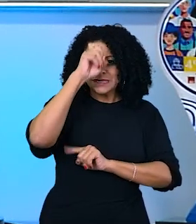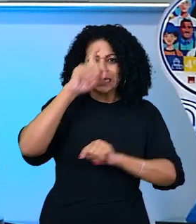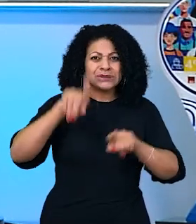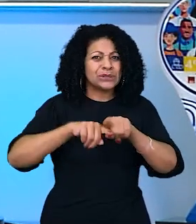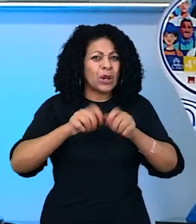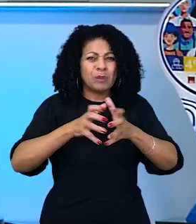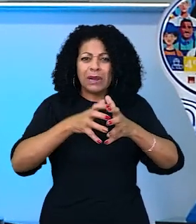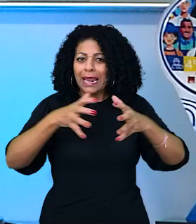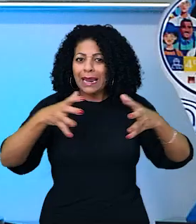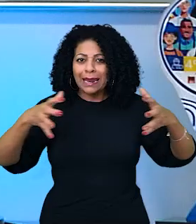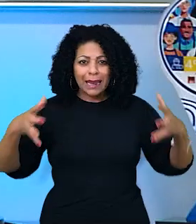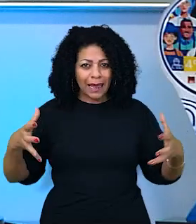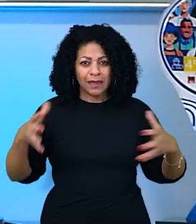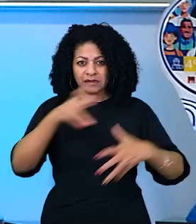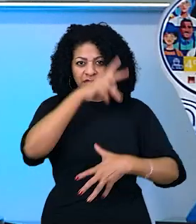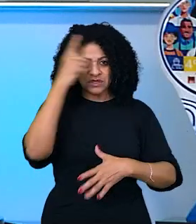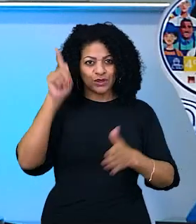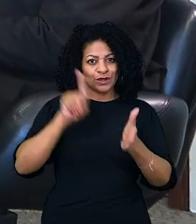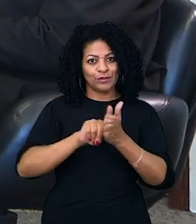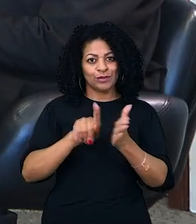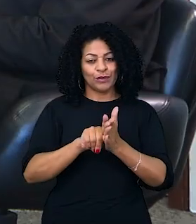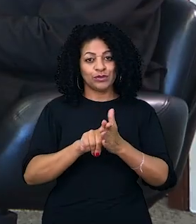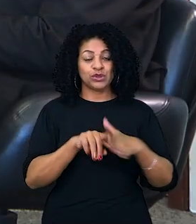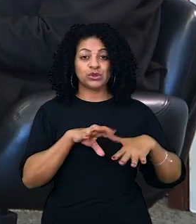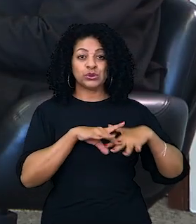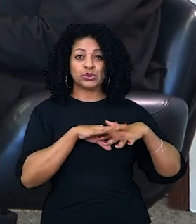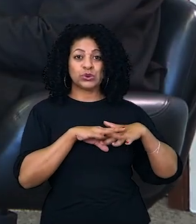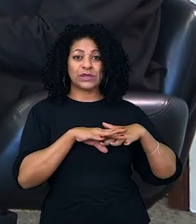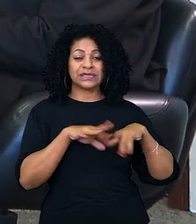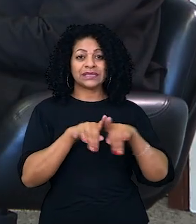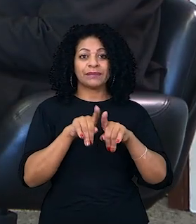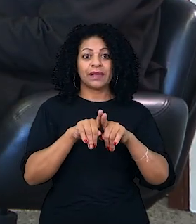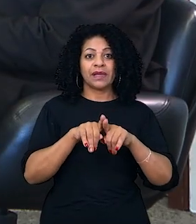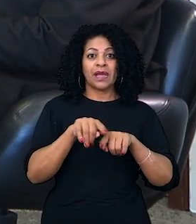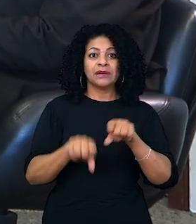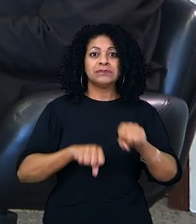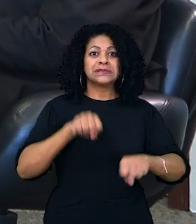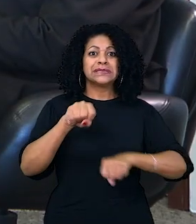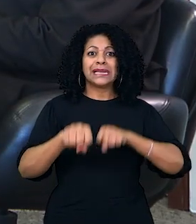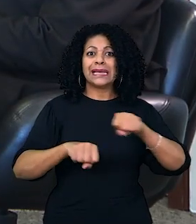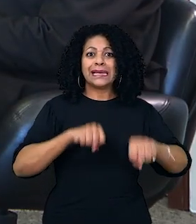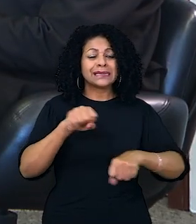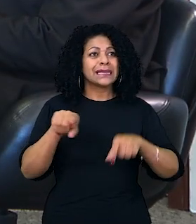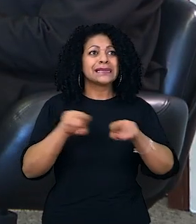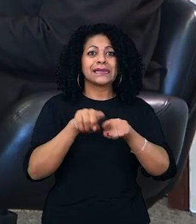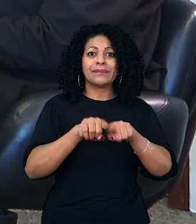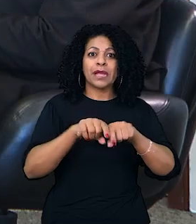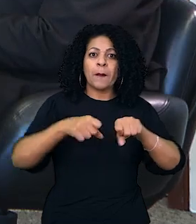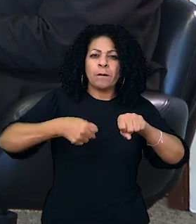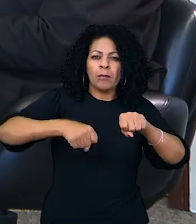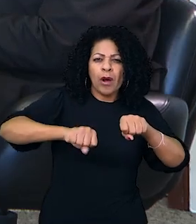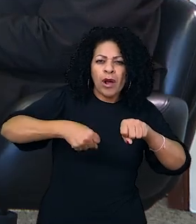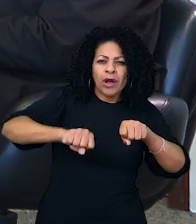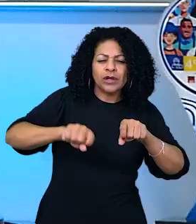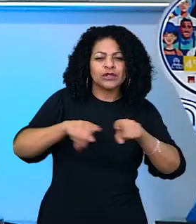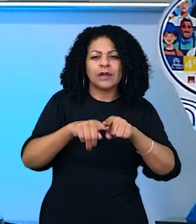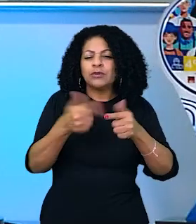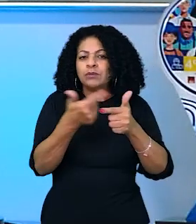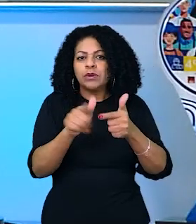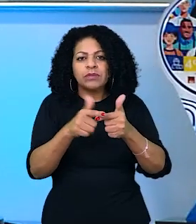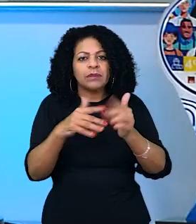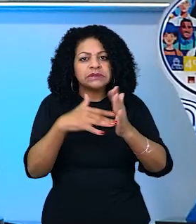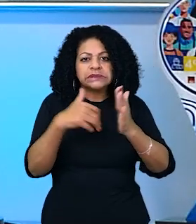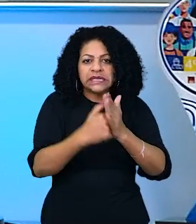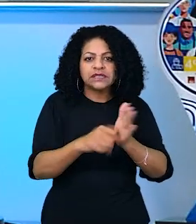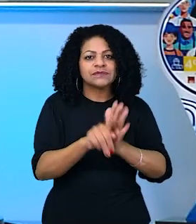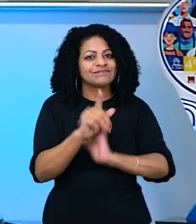um dos maiores índices de adoecimento provocado por acidentes com motocicletas, inclusive acidentes permanentes, ou seja, circunstâncias